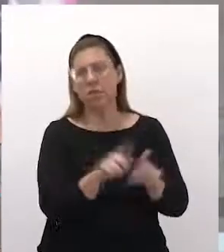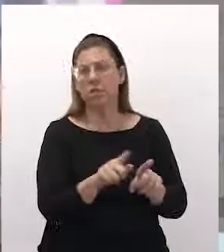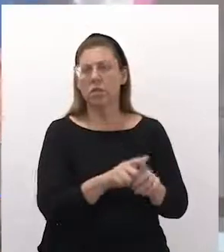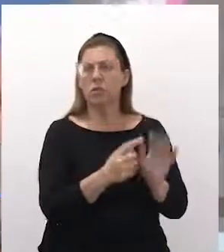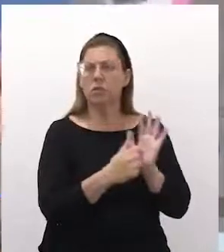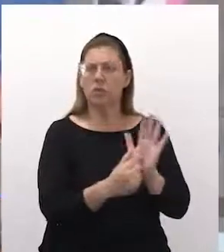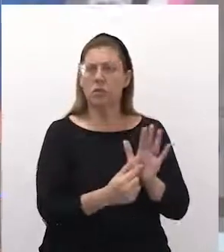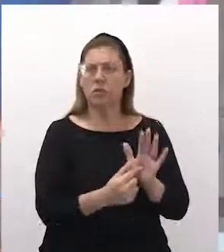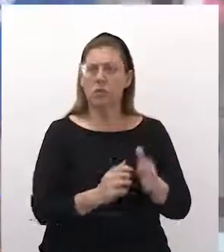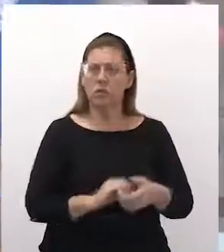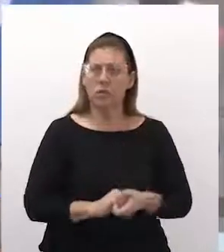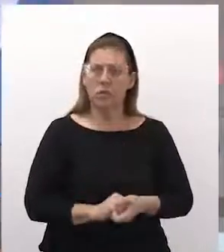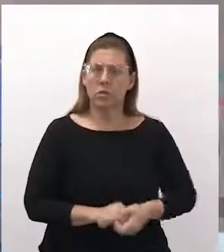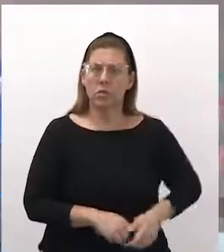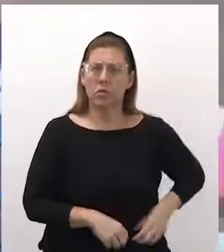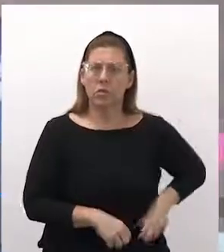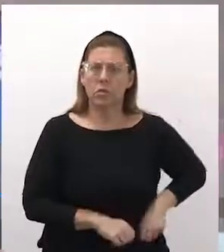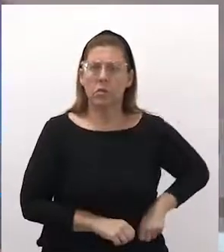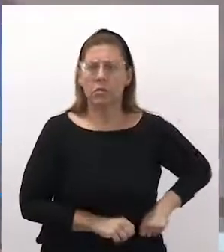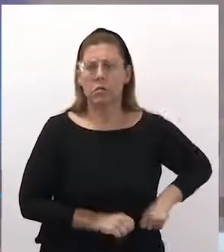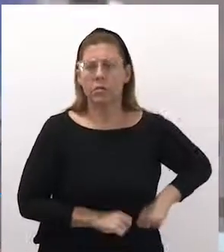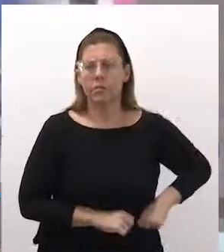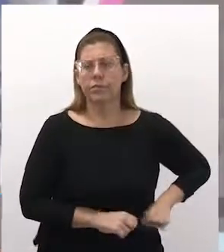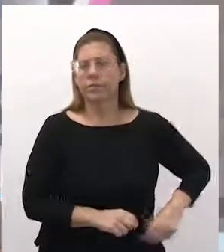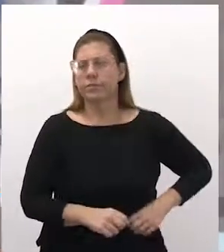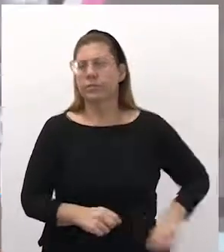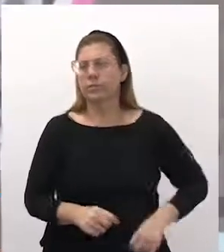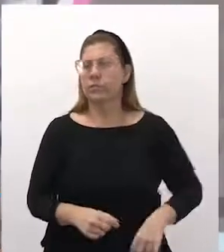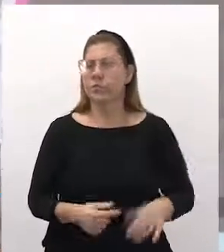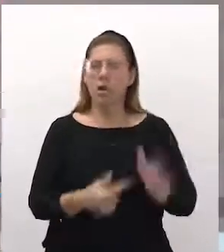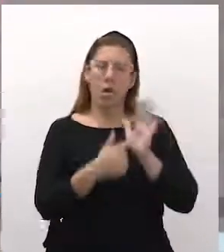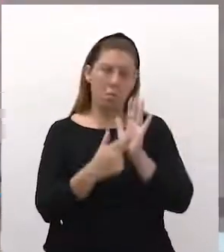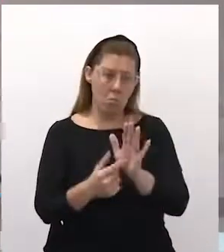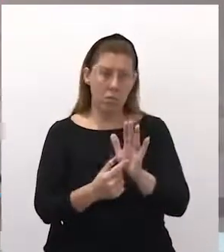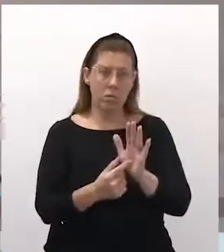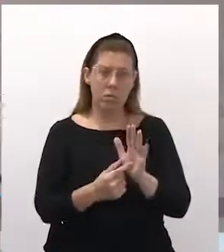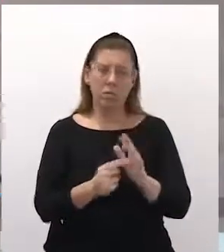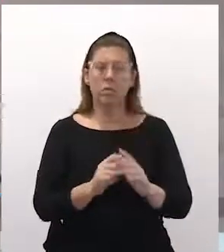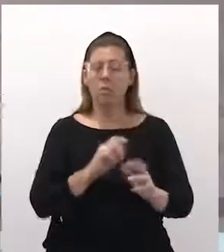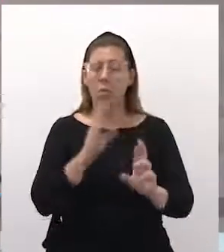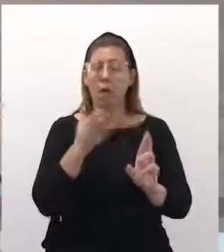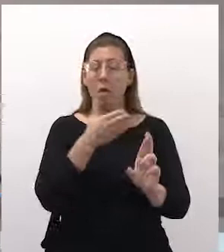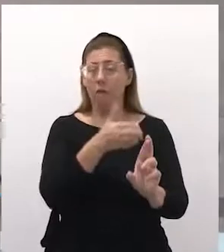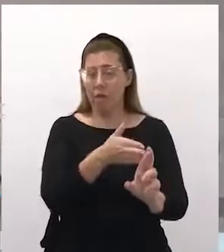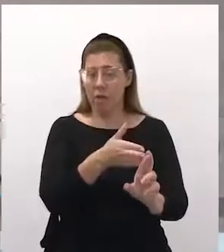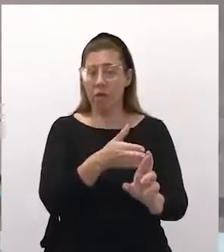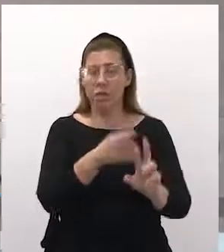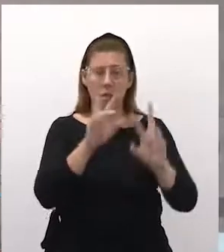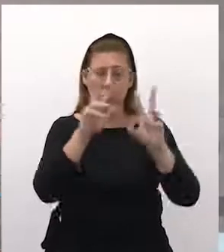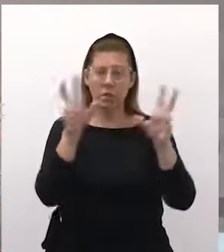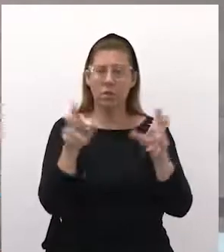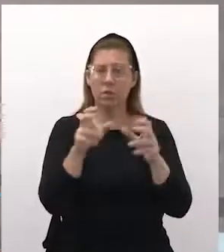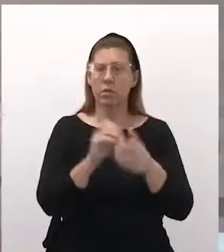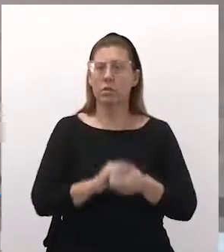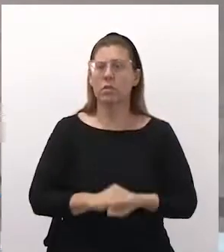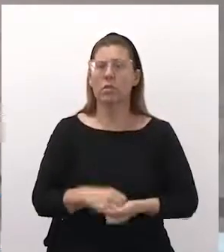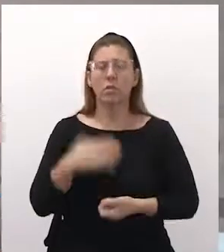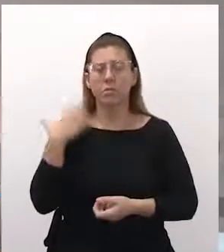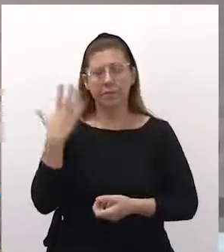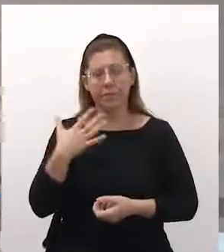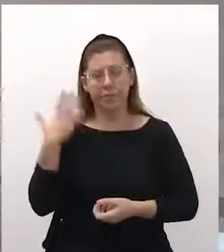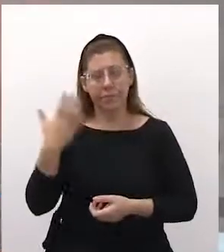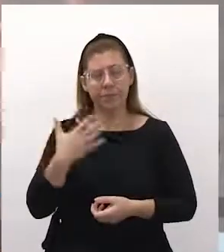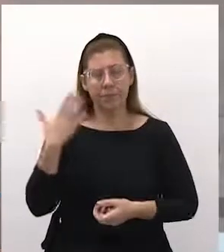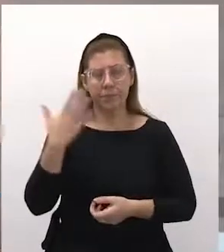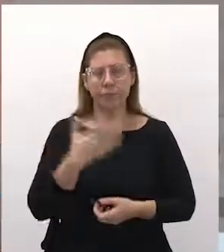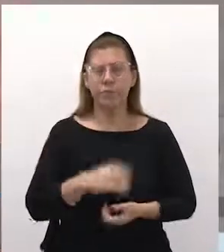que é, eu não ganho nada para fazer propaganda, mas estou dando para vocês um referencial teórico para montar essa palestra, mais ou menos, porque